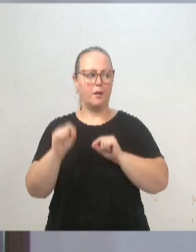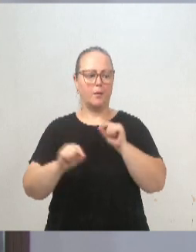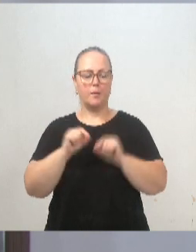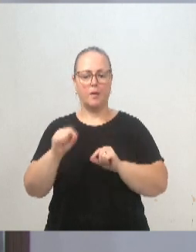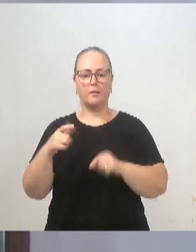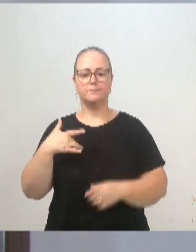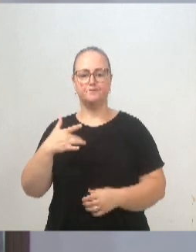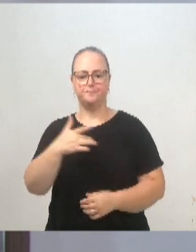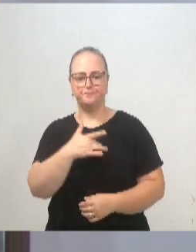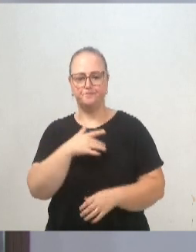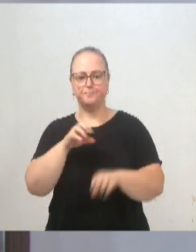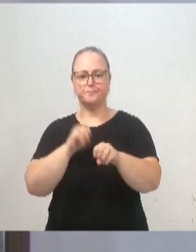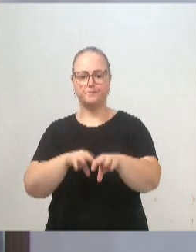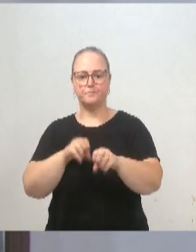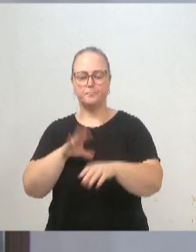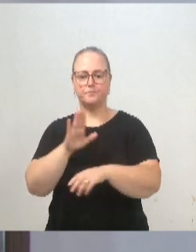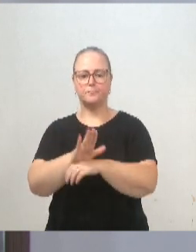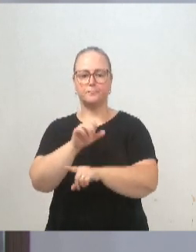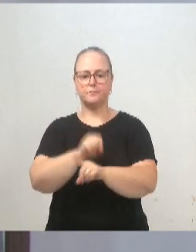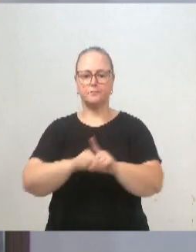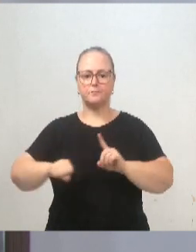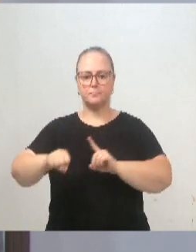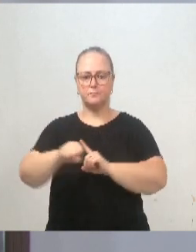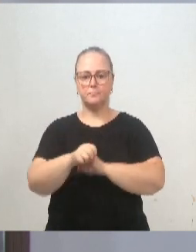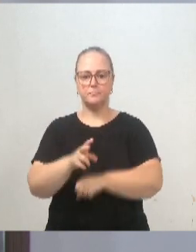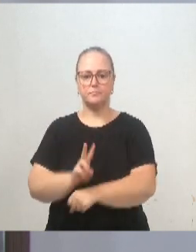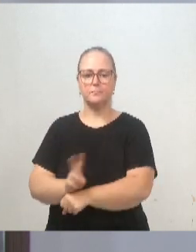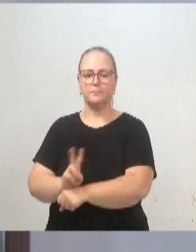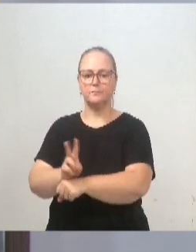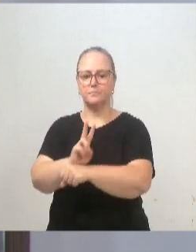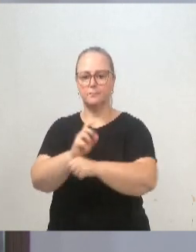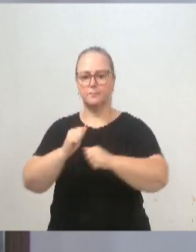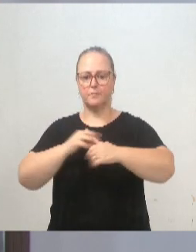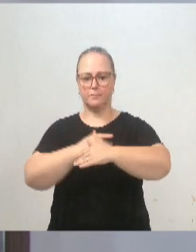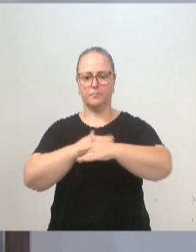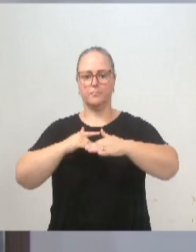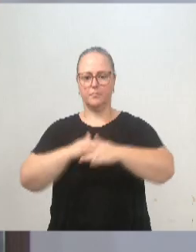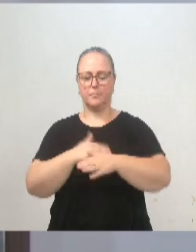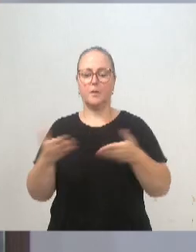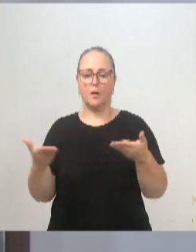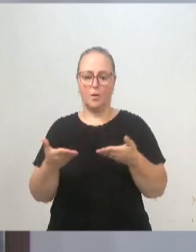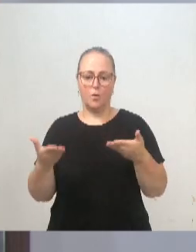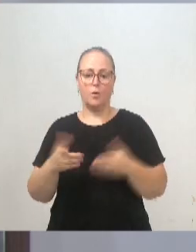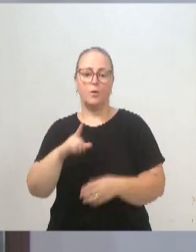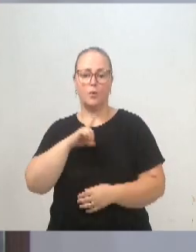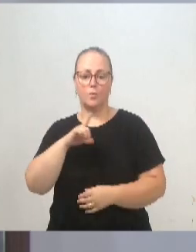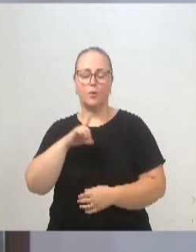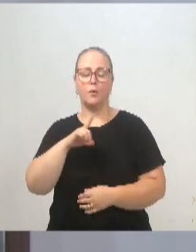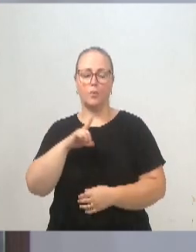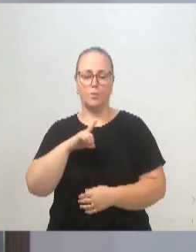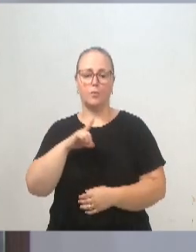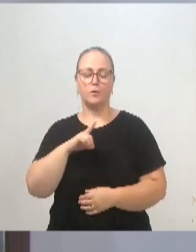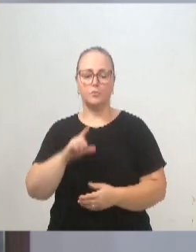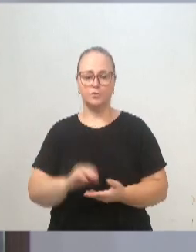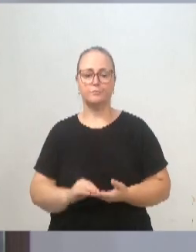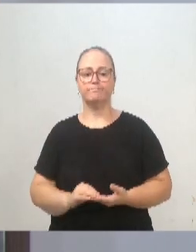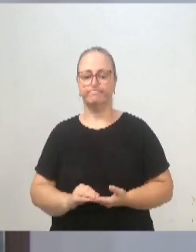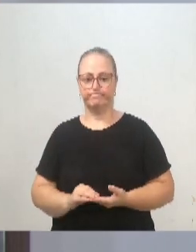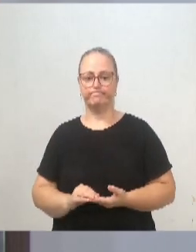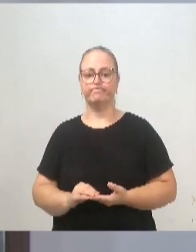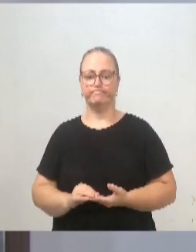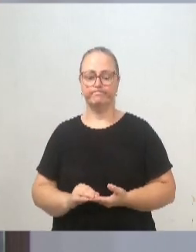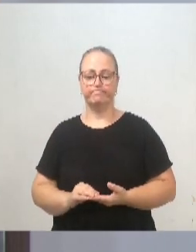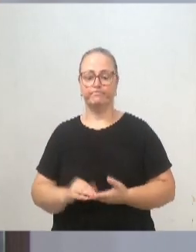saúde, educação, assistência social, zeladoria urbana, né, que hoje a gente tem uma busca muito grande